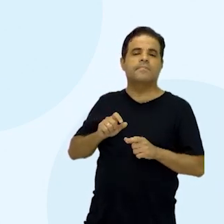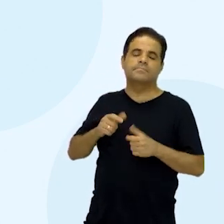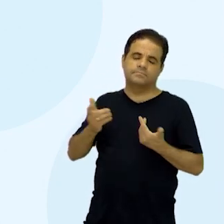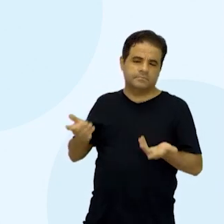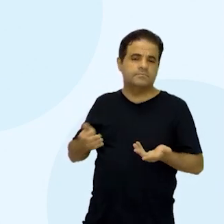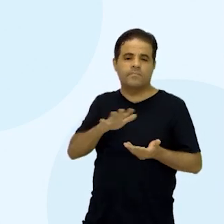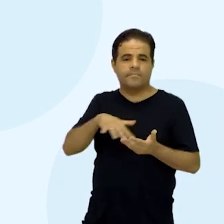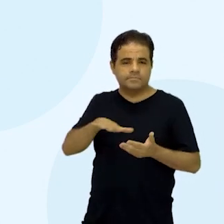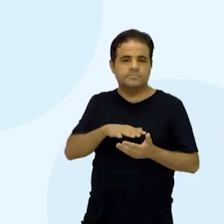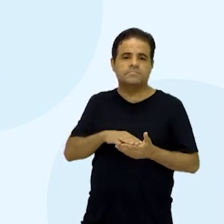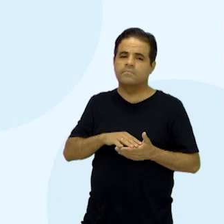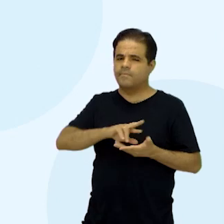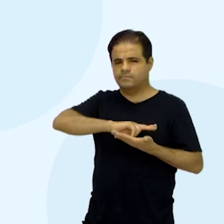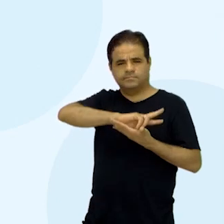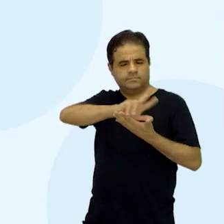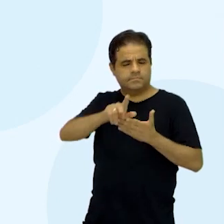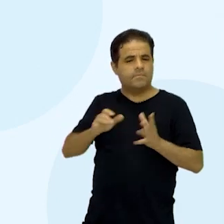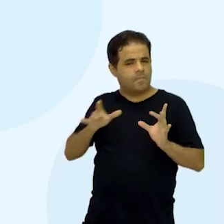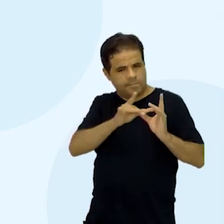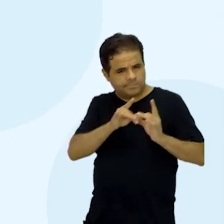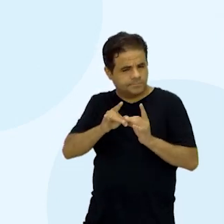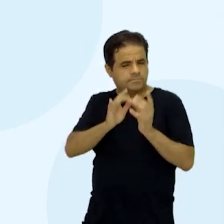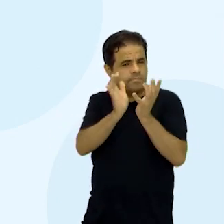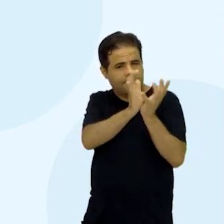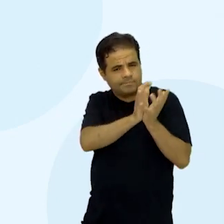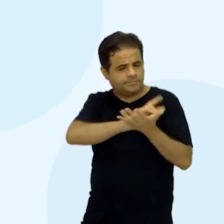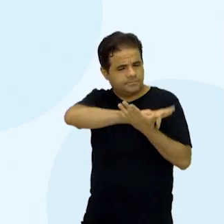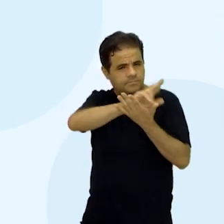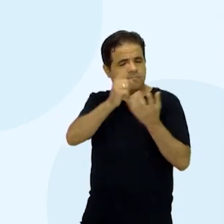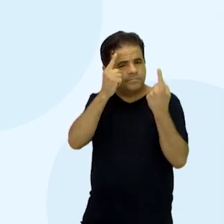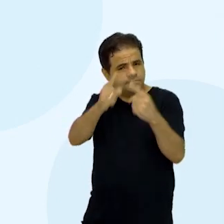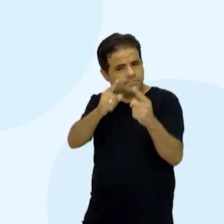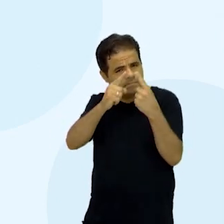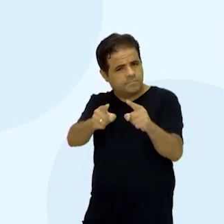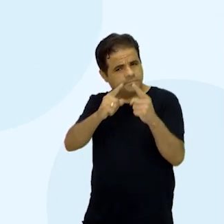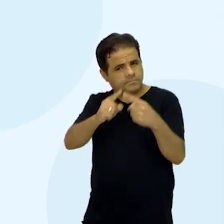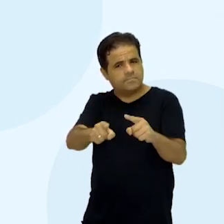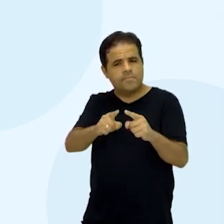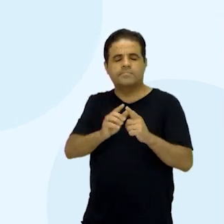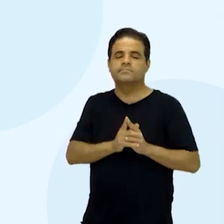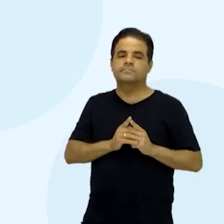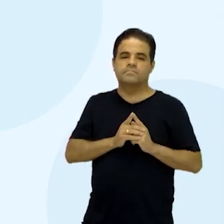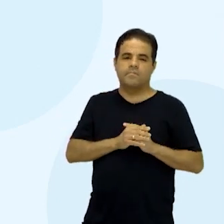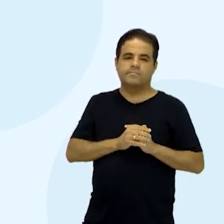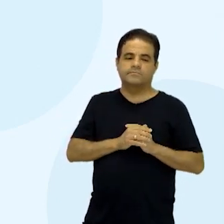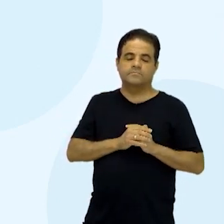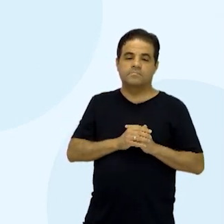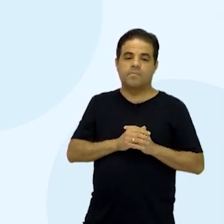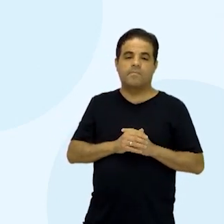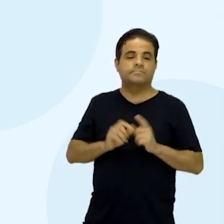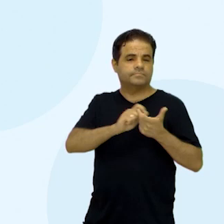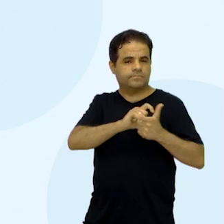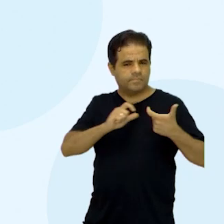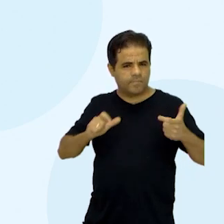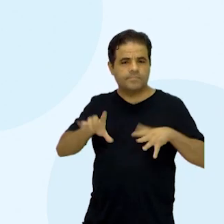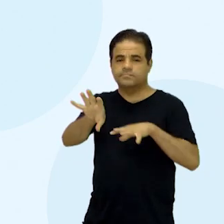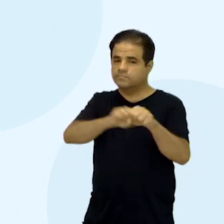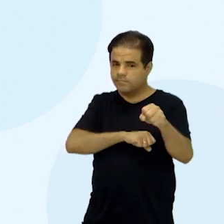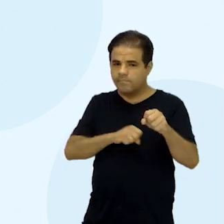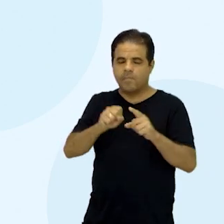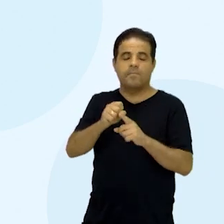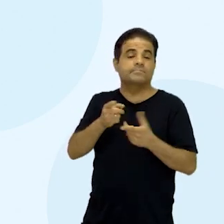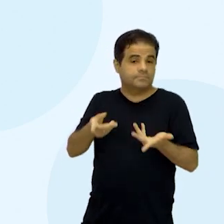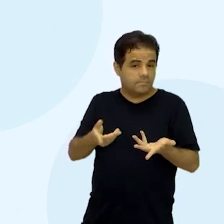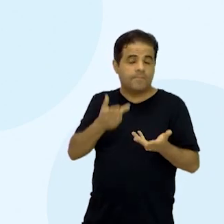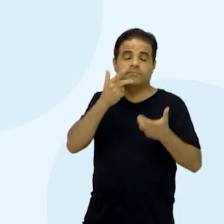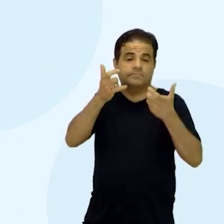aí a união de diversos povos de várias partes para combater as estruturas da formação, porque